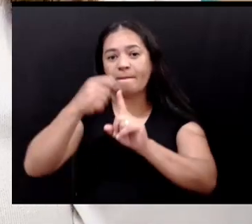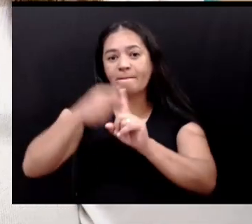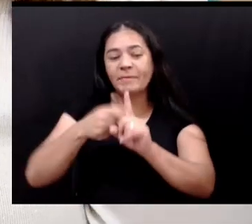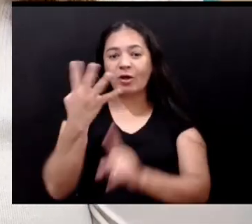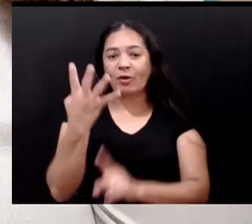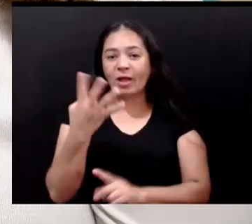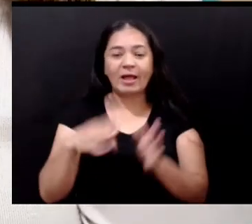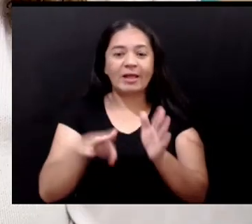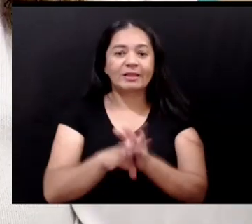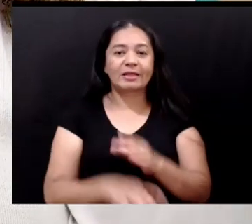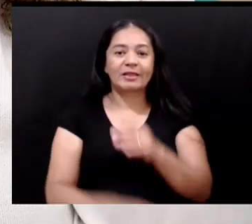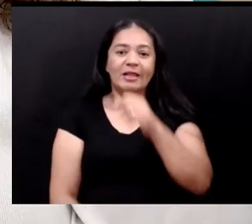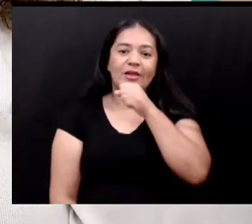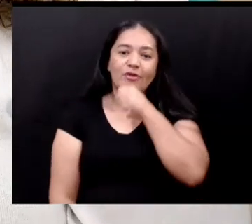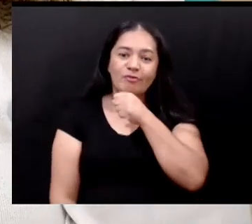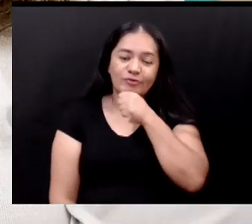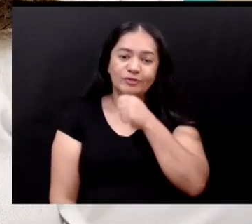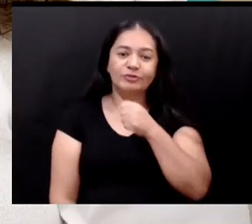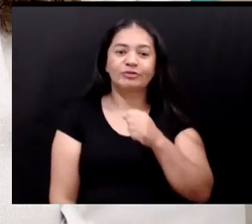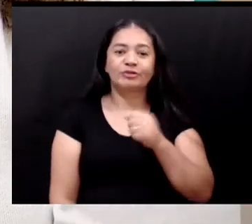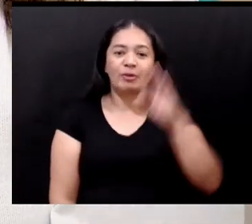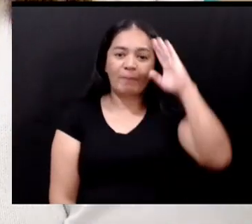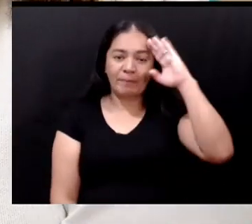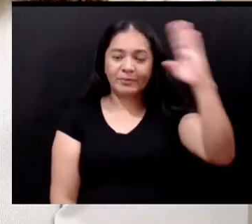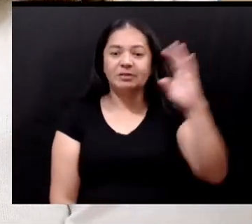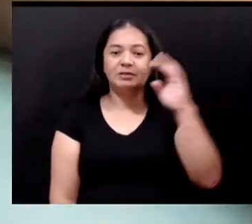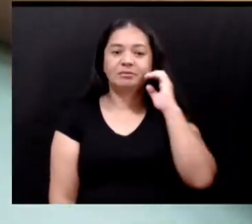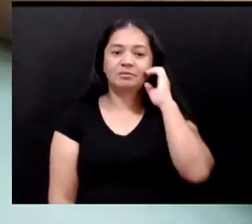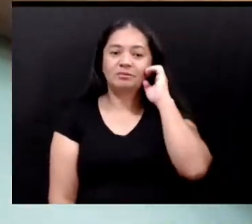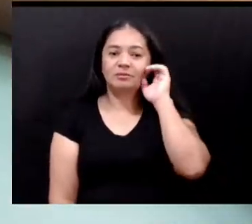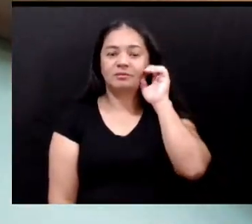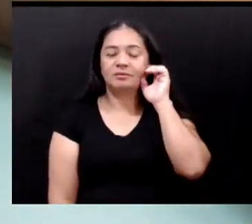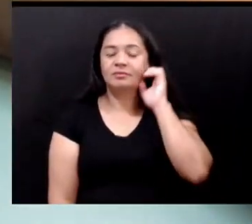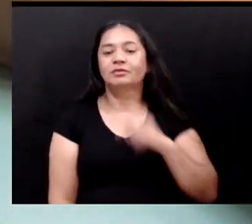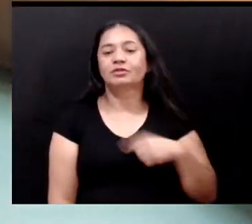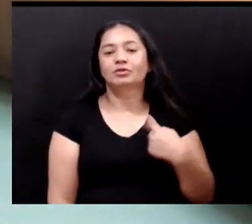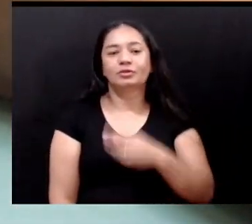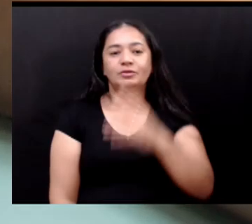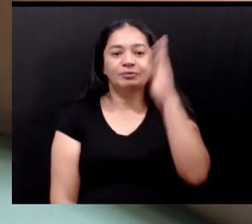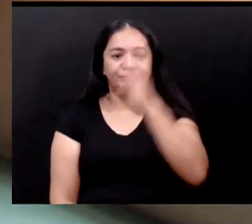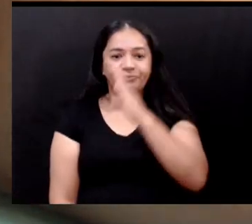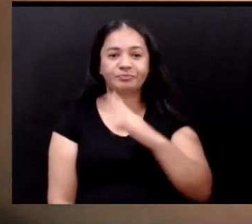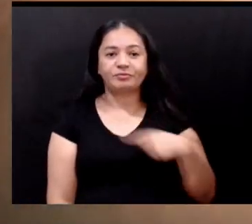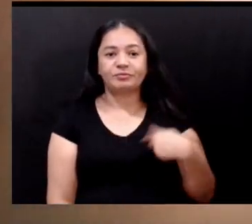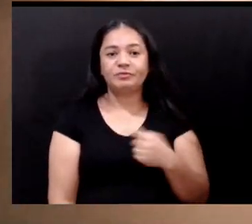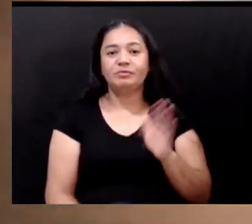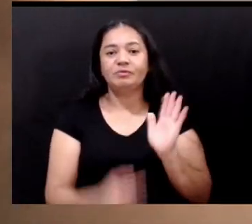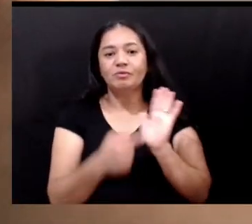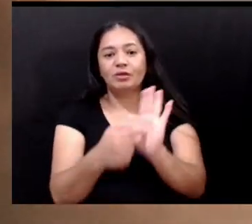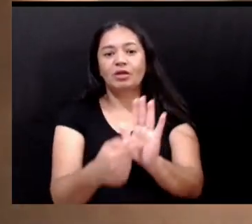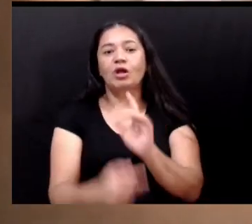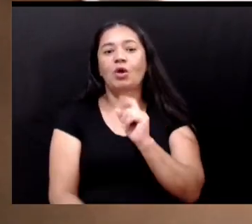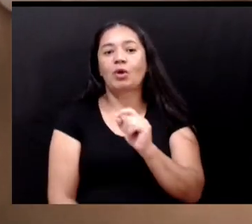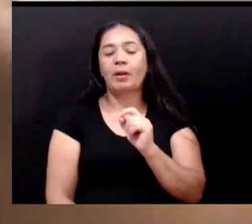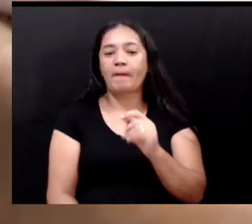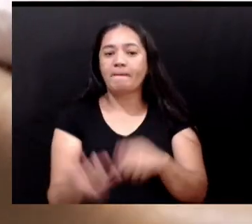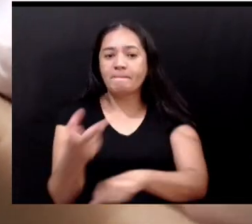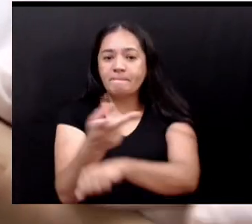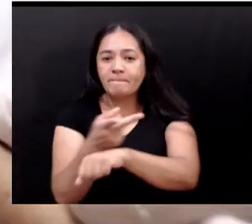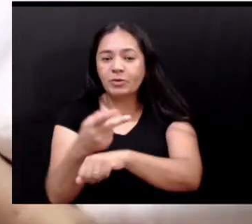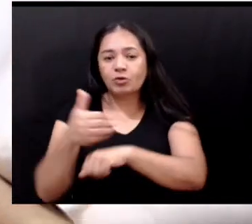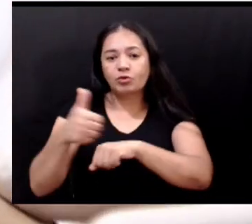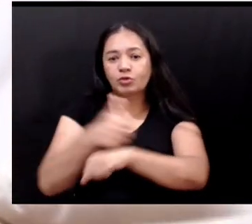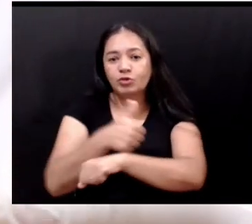público-alvo no momento atual da podologia no nosso país. A gente indica, sim, que procure o profissional de podologia não só